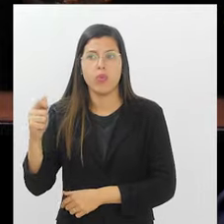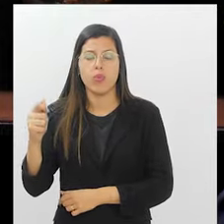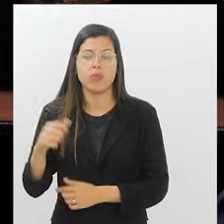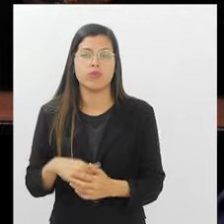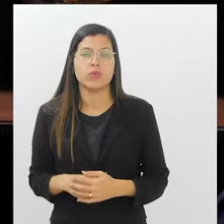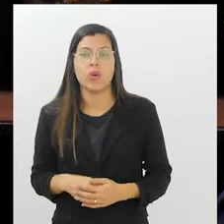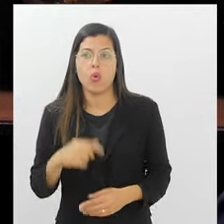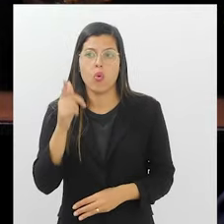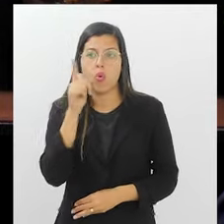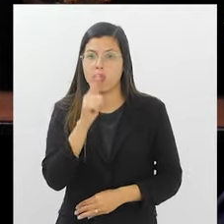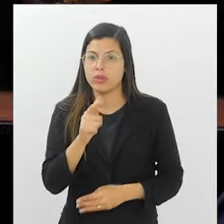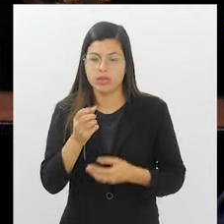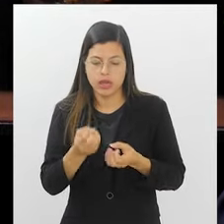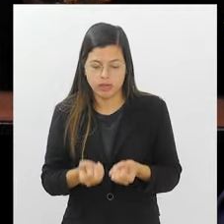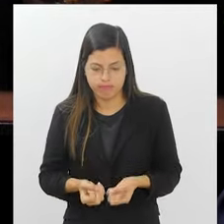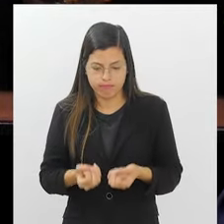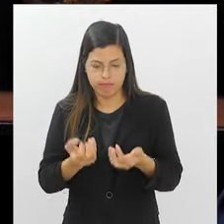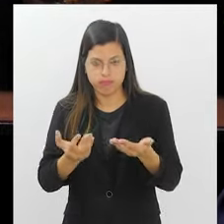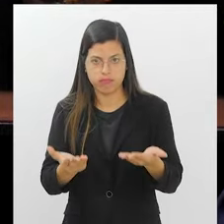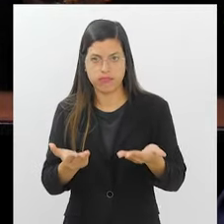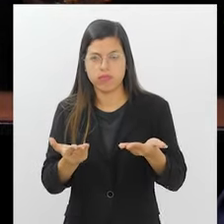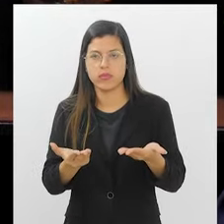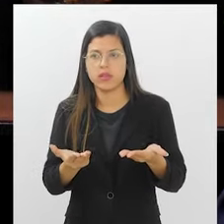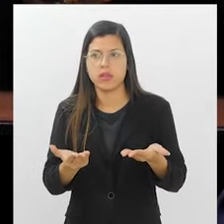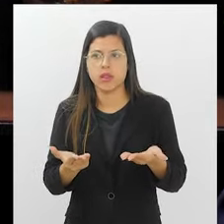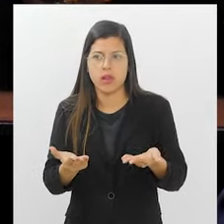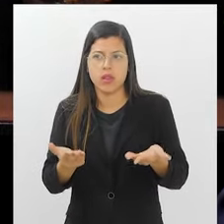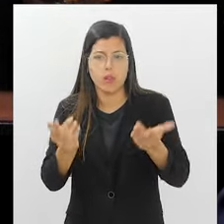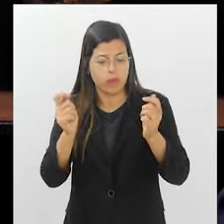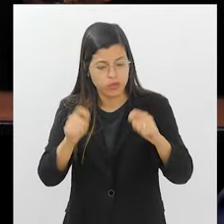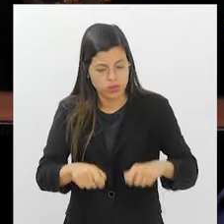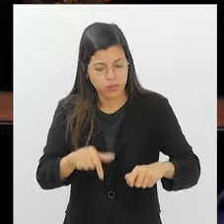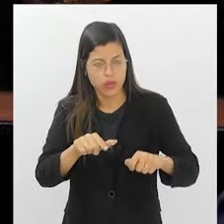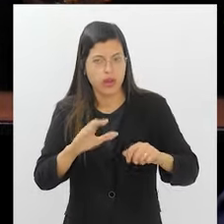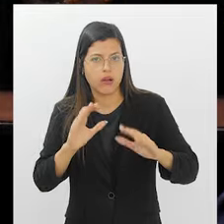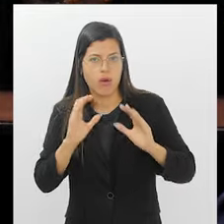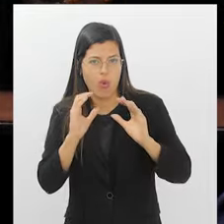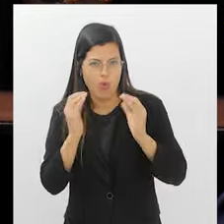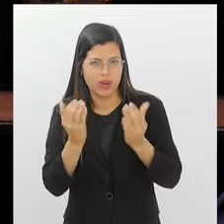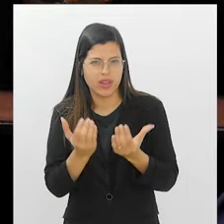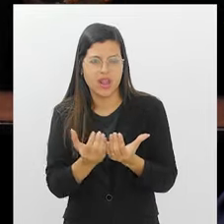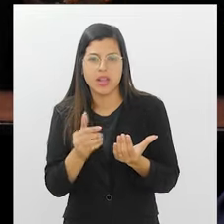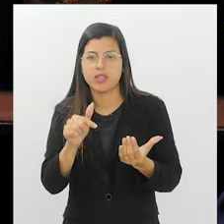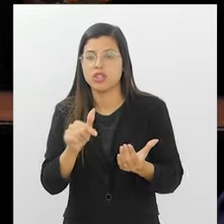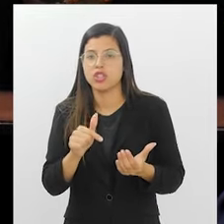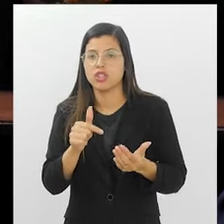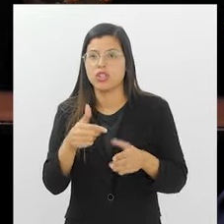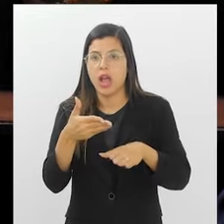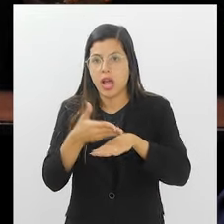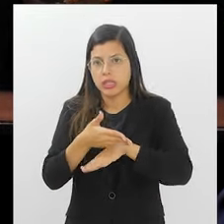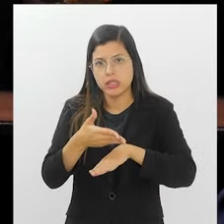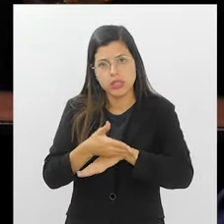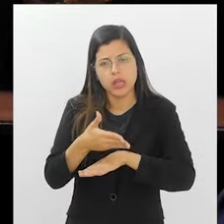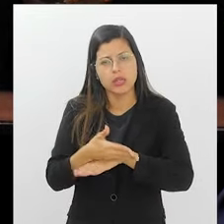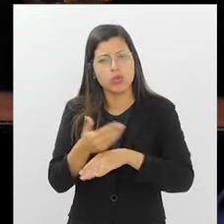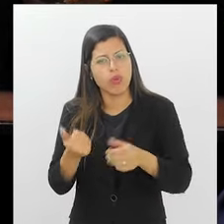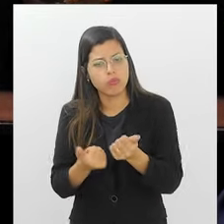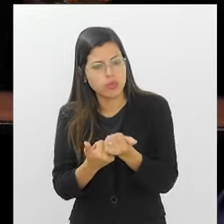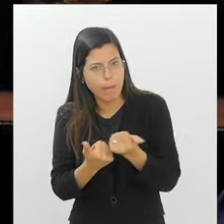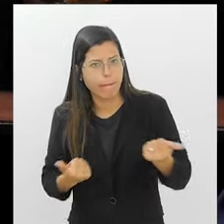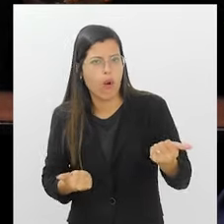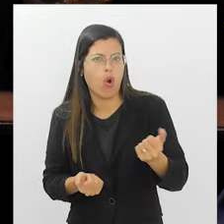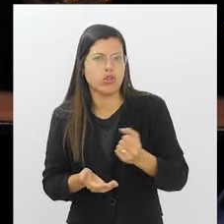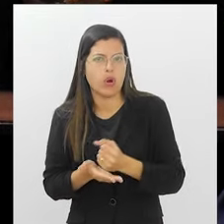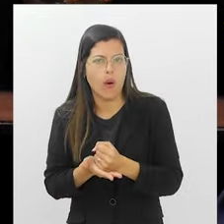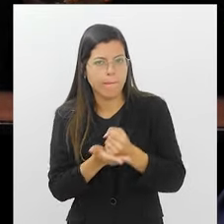exatamente capaz de conseguir ofertar, dentro da possibilidade daquela comunidade, acesso a